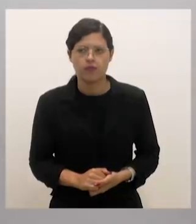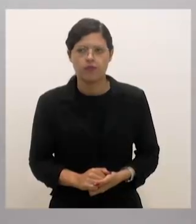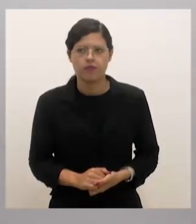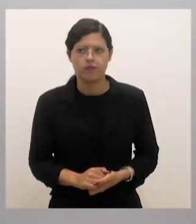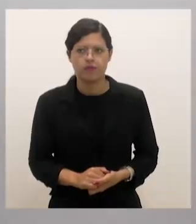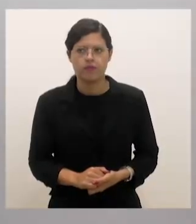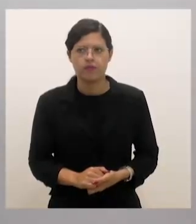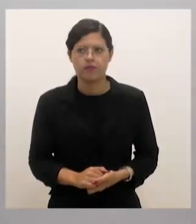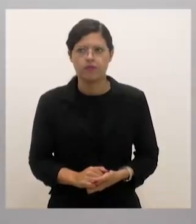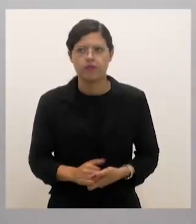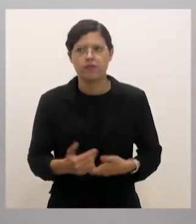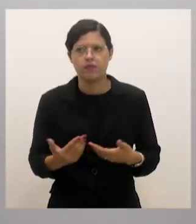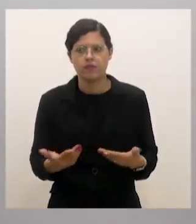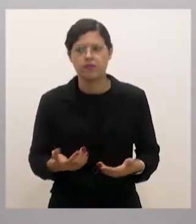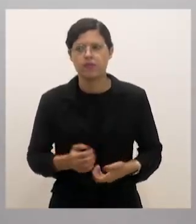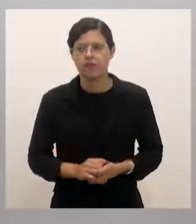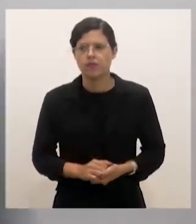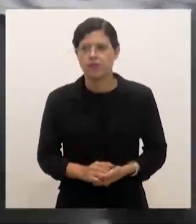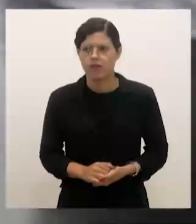isso,